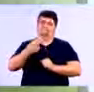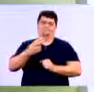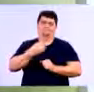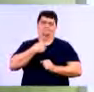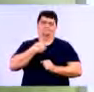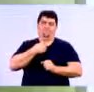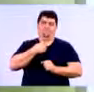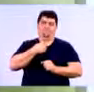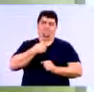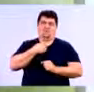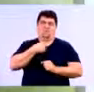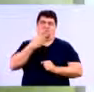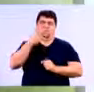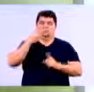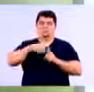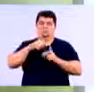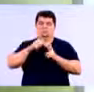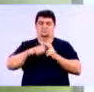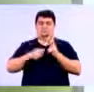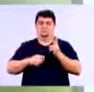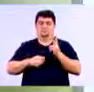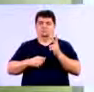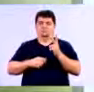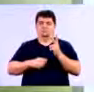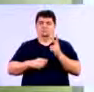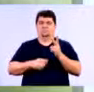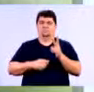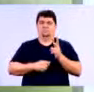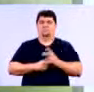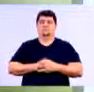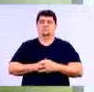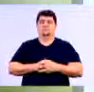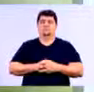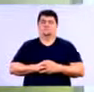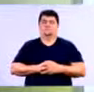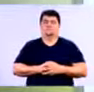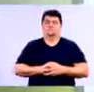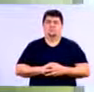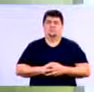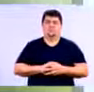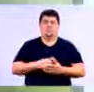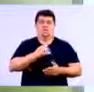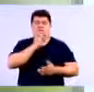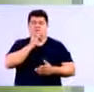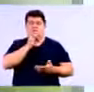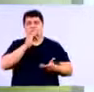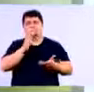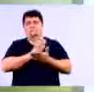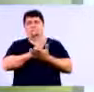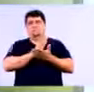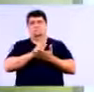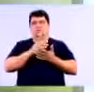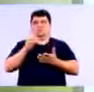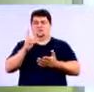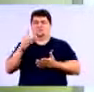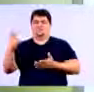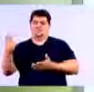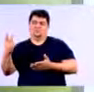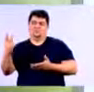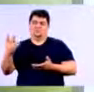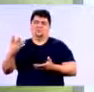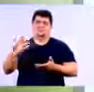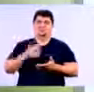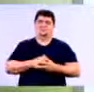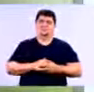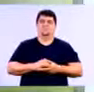Prazo é 60 dias mais 2. Por que eu sempre digo é D mais 1? Tem instituição que coloca D mais 2. Eu costumo colocar D